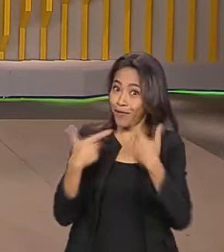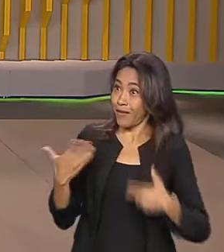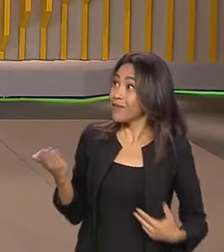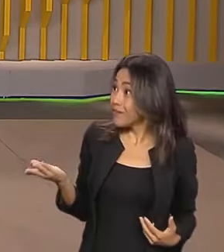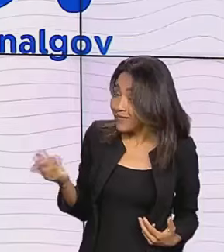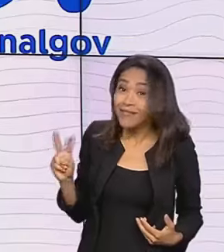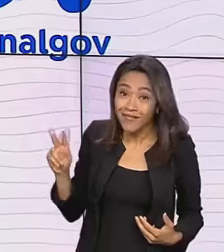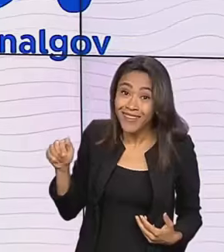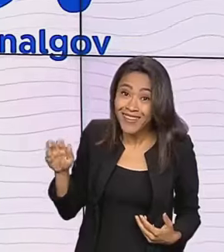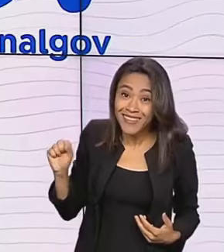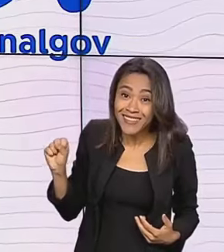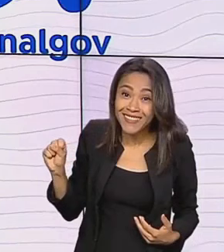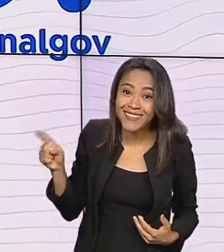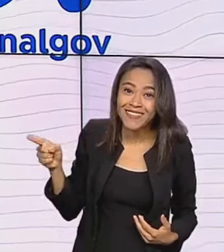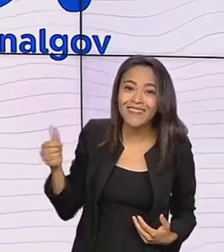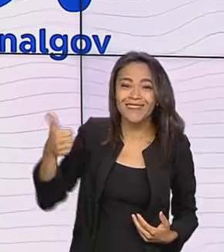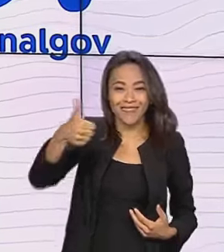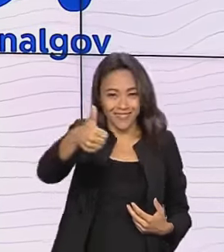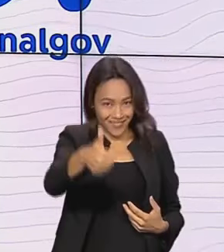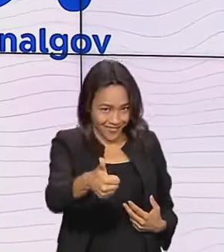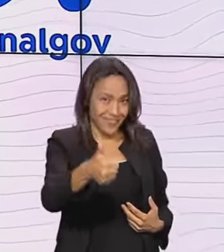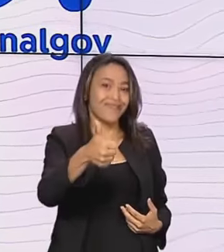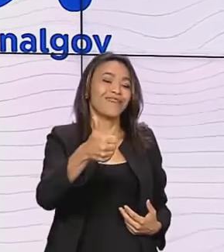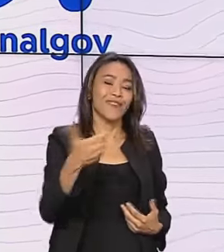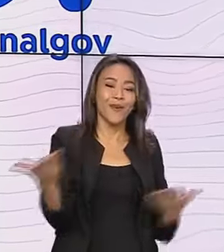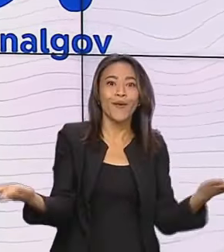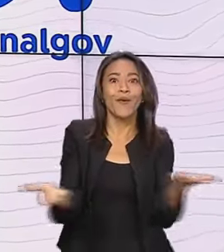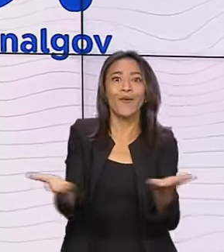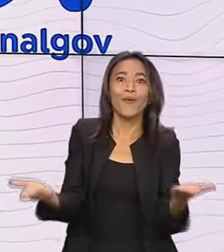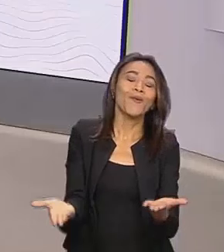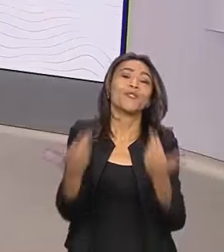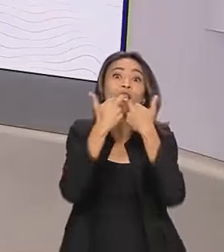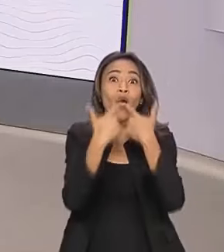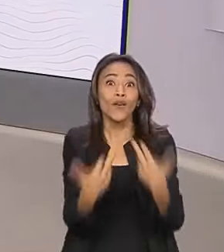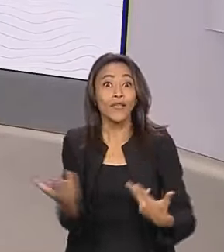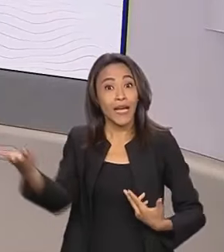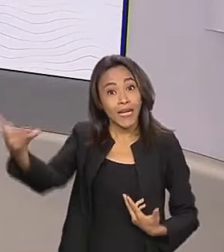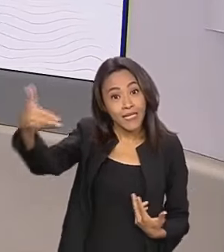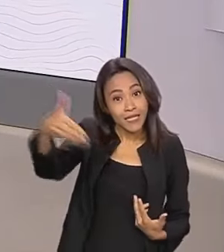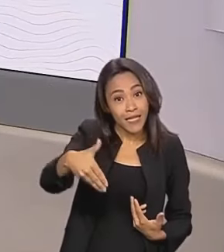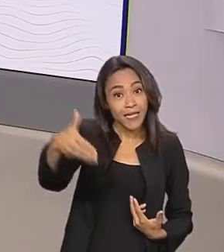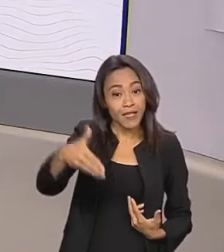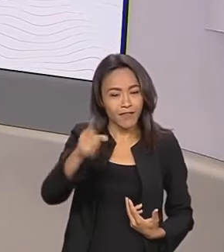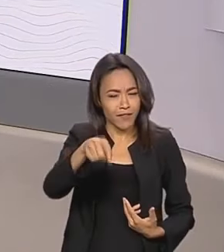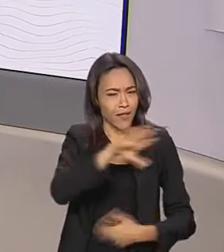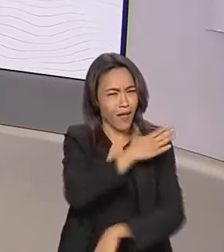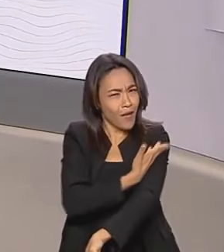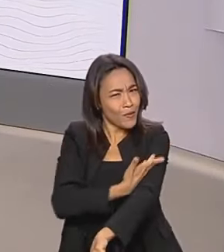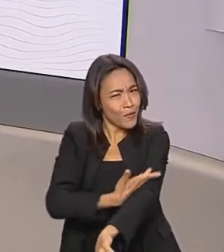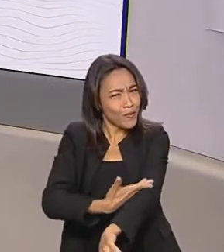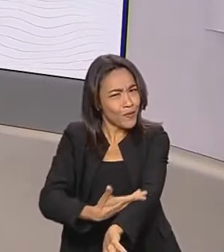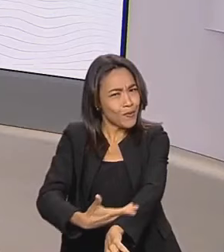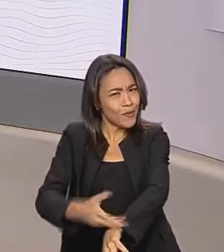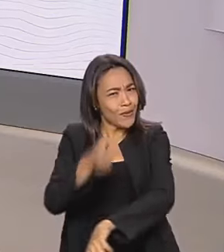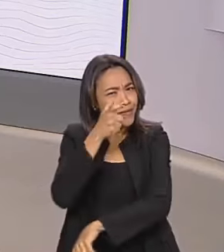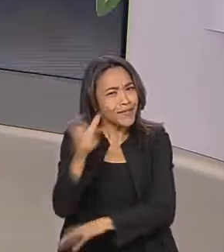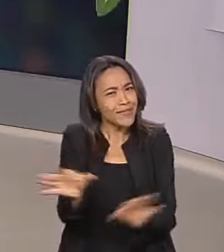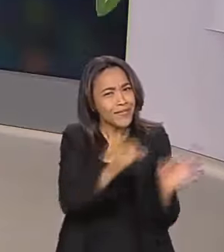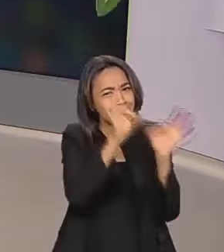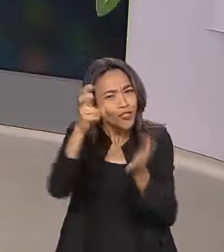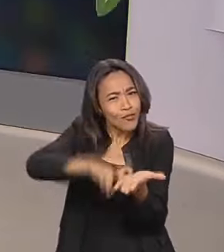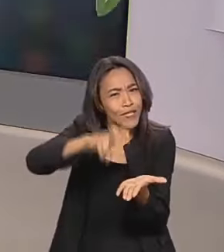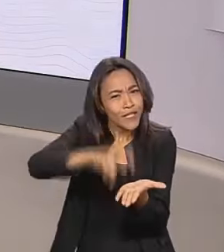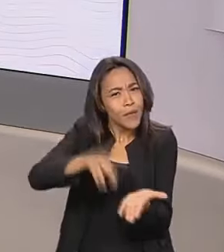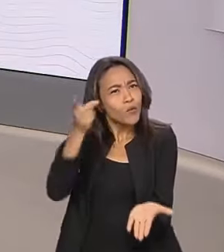Vanessa Sim claro hoje é dia de novidade aqui no canal gov você já tá acostumado a me ver todas as